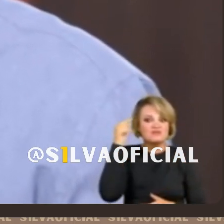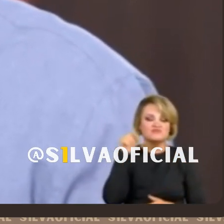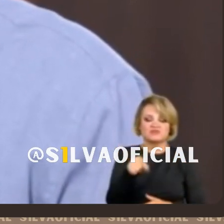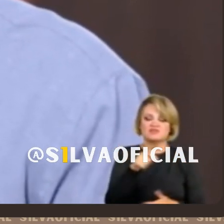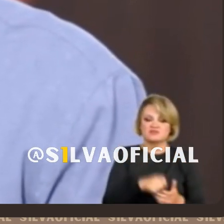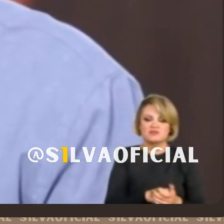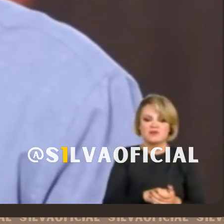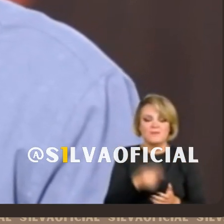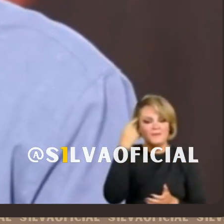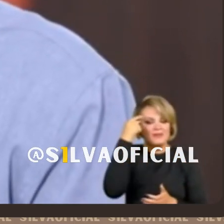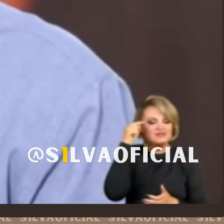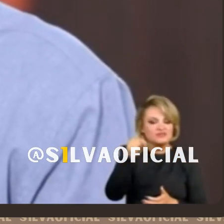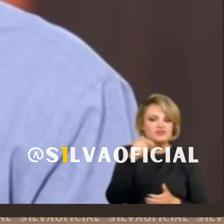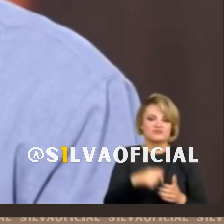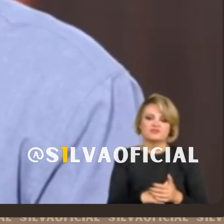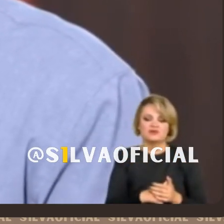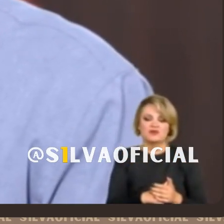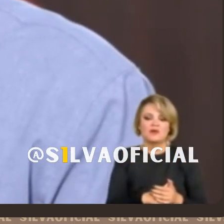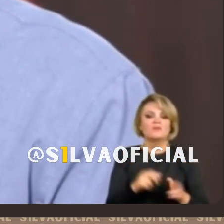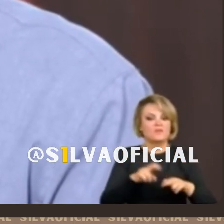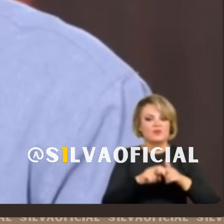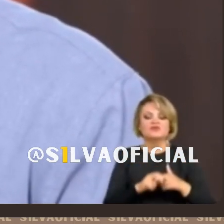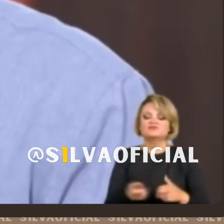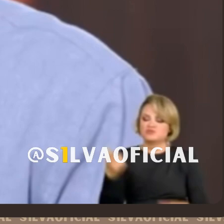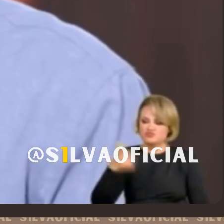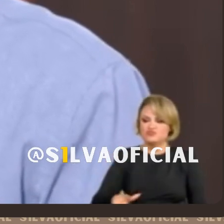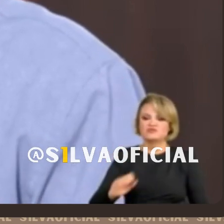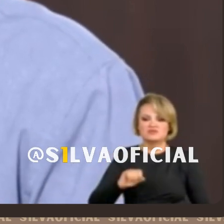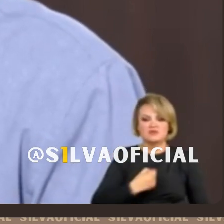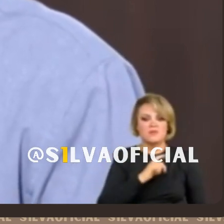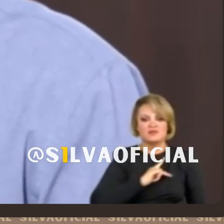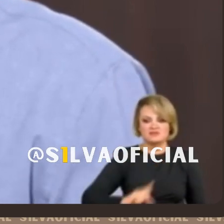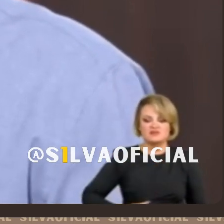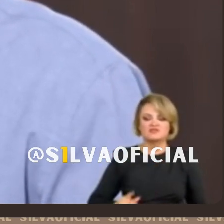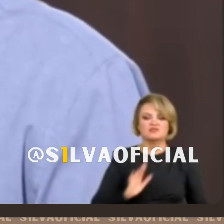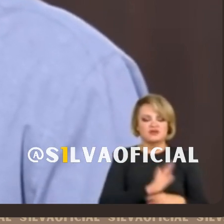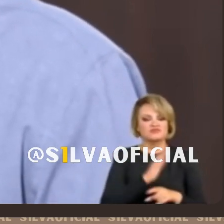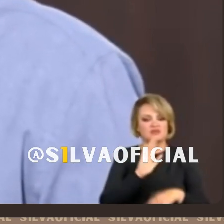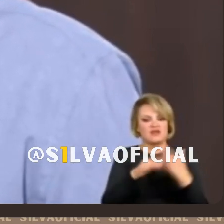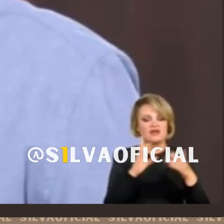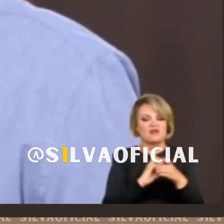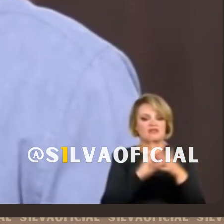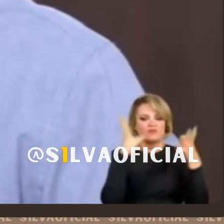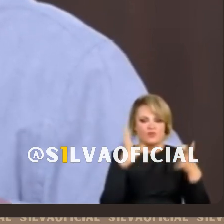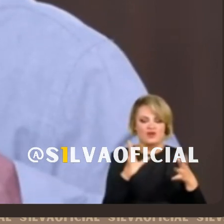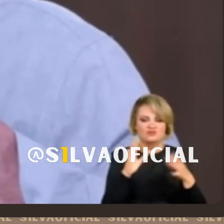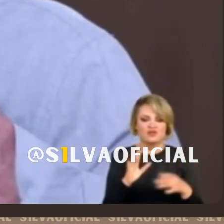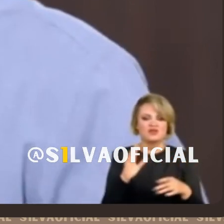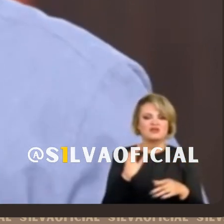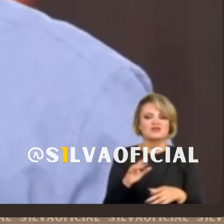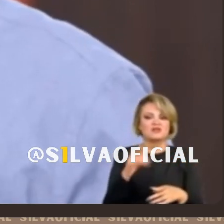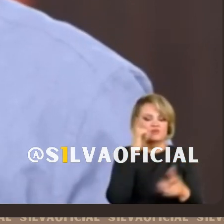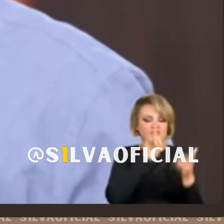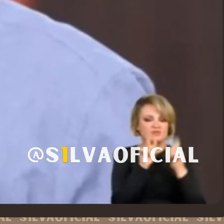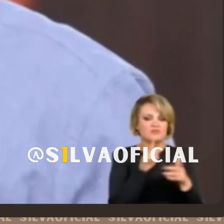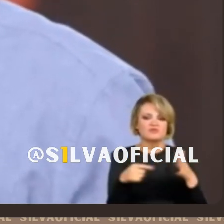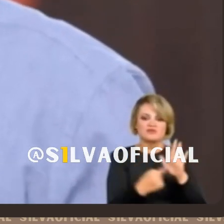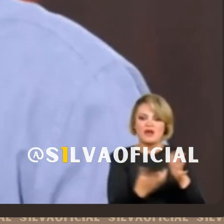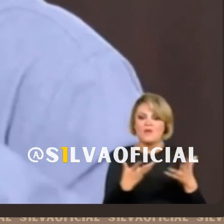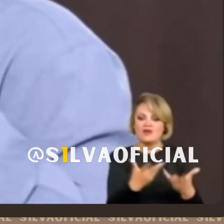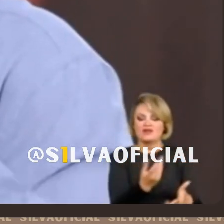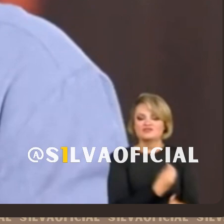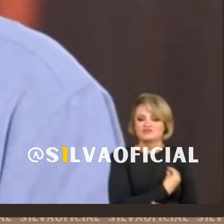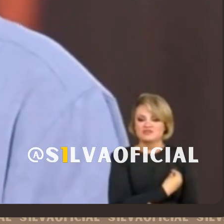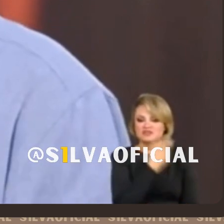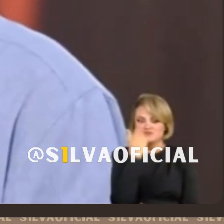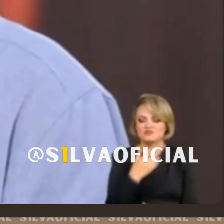sabe, para reconstruir o processo democrático e reconstruir a conquista da qualidade de vida das pessoas, que é o que as pessoas mais sonham.